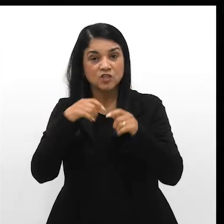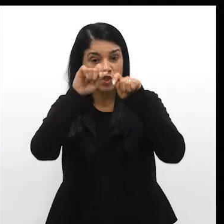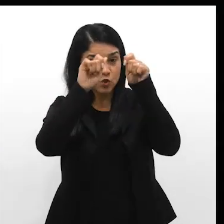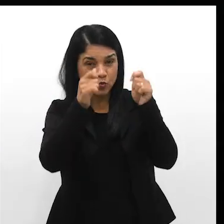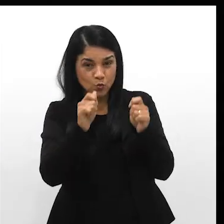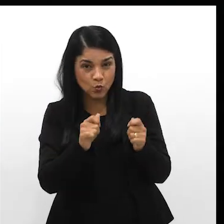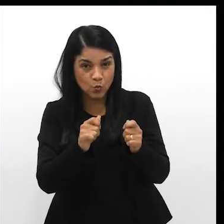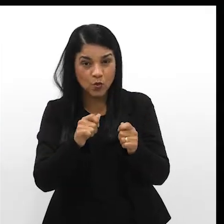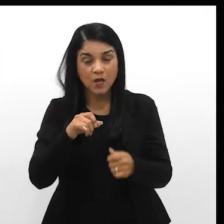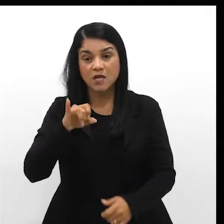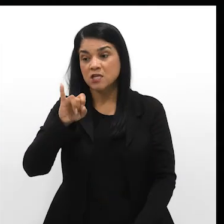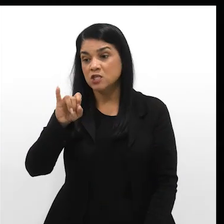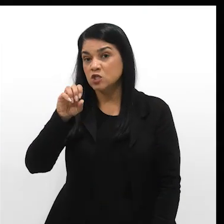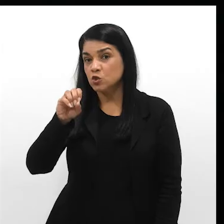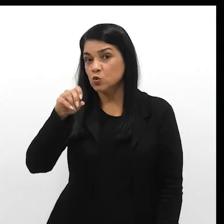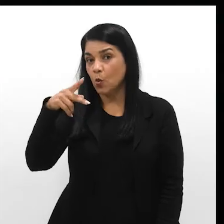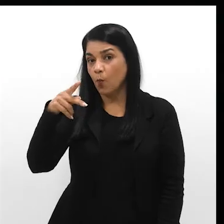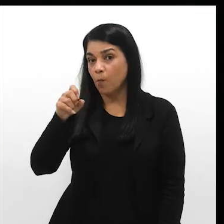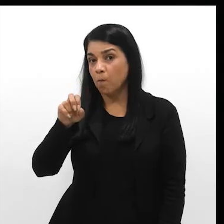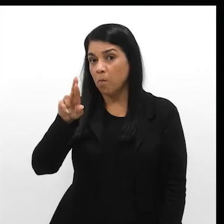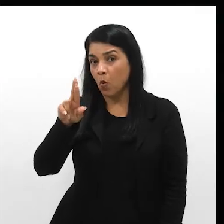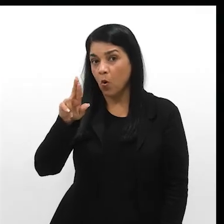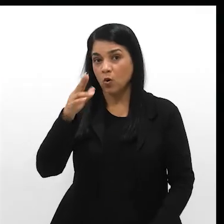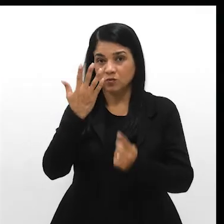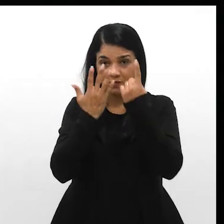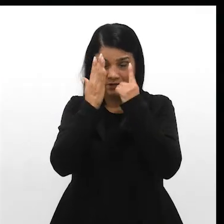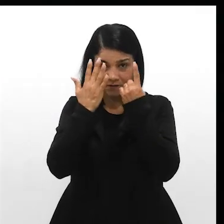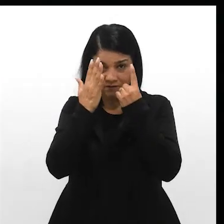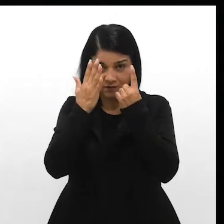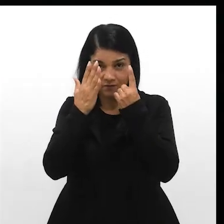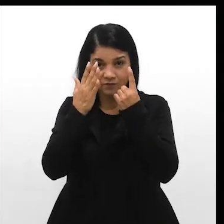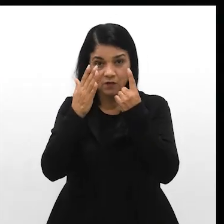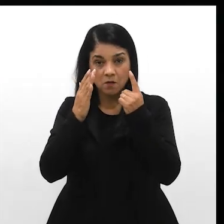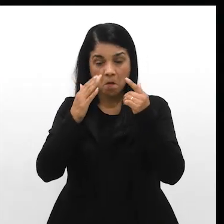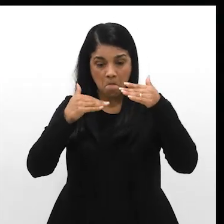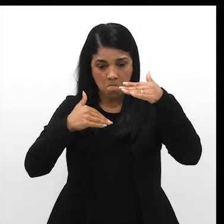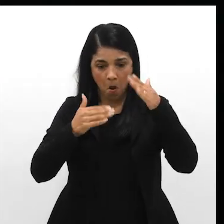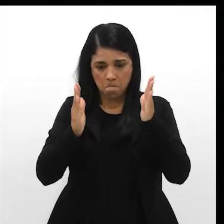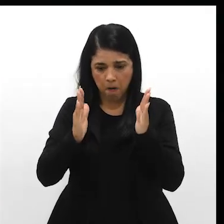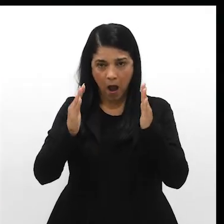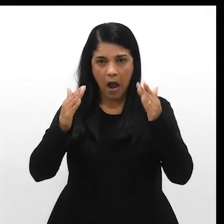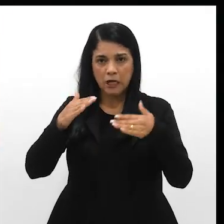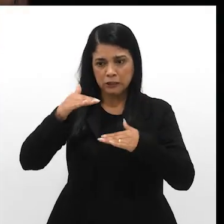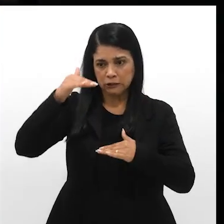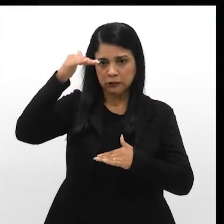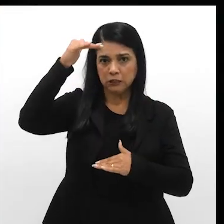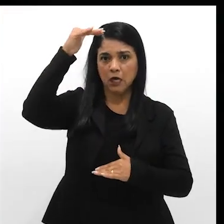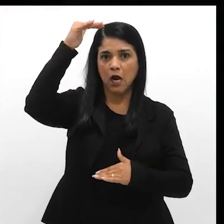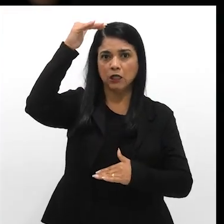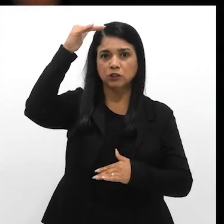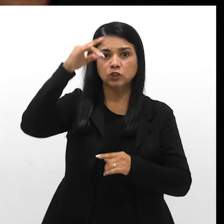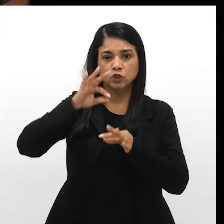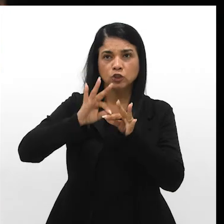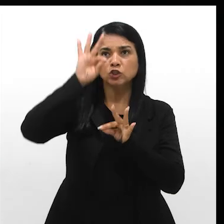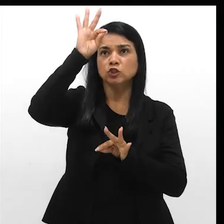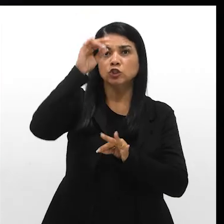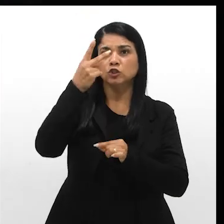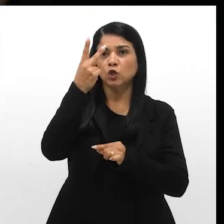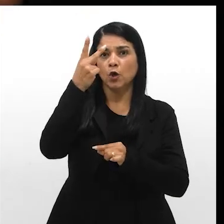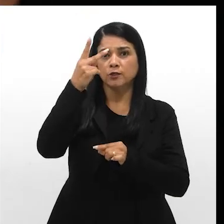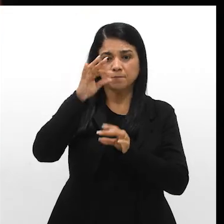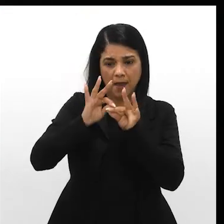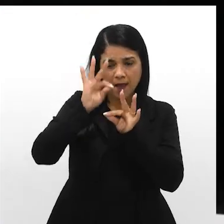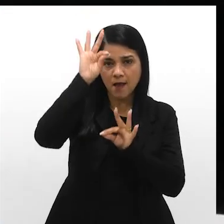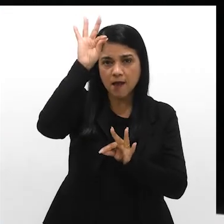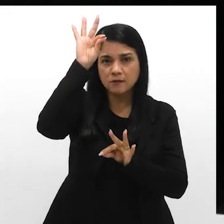as esculturas de carnaval são feitas em isopor. E o isopor ele vem num bloco compacto, gigante, às vezes com 2 metros